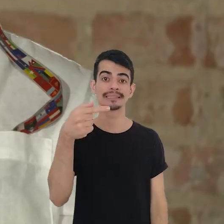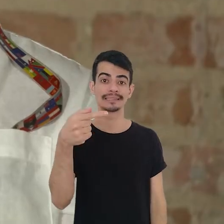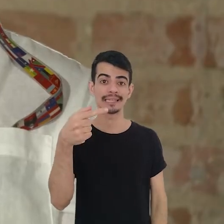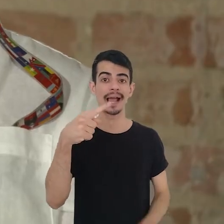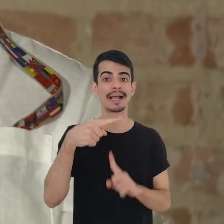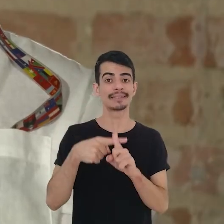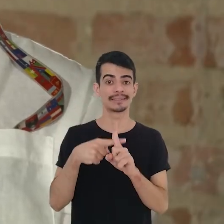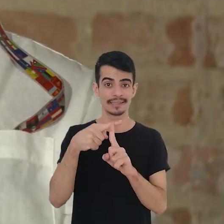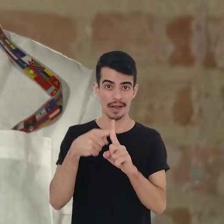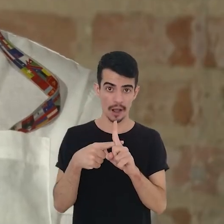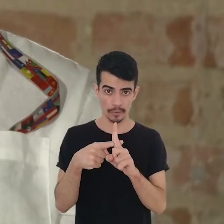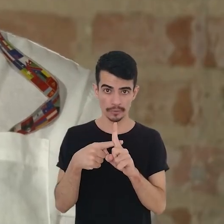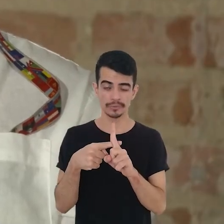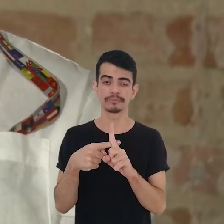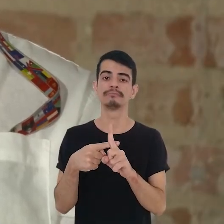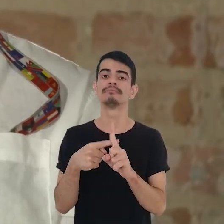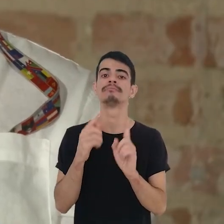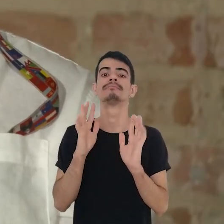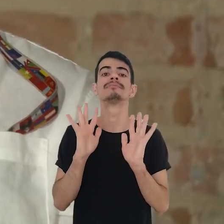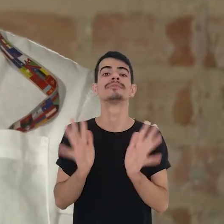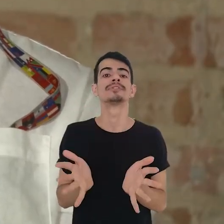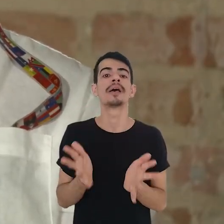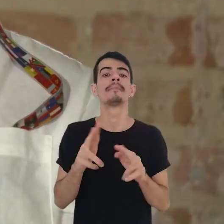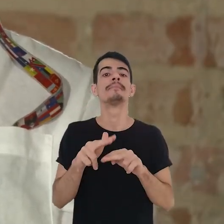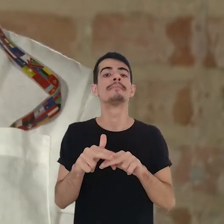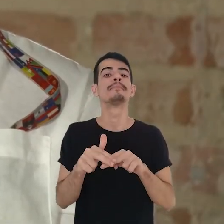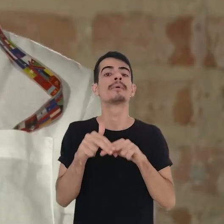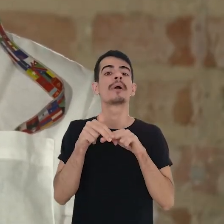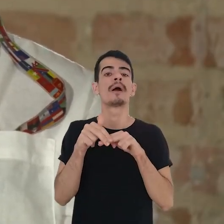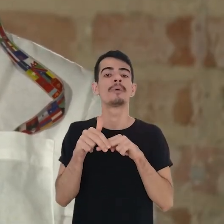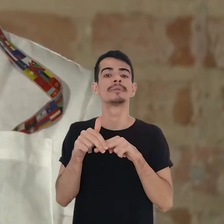aproximadamente 0,7 graus